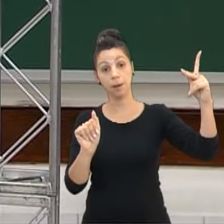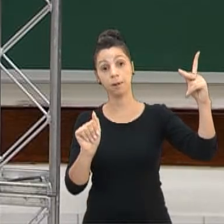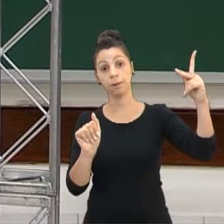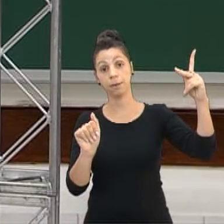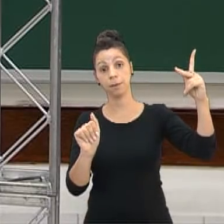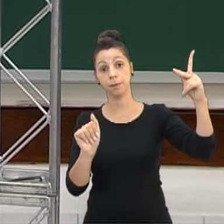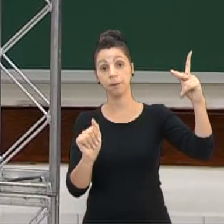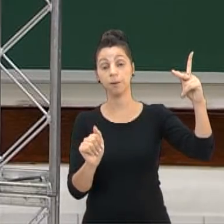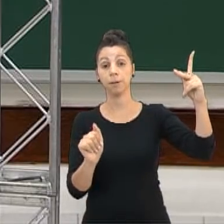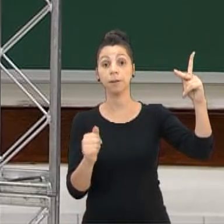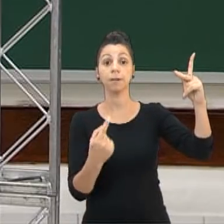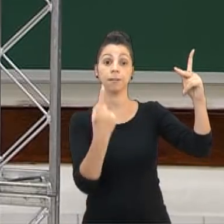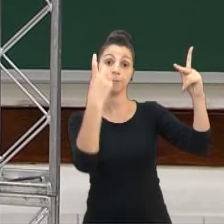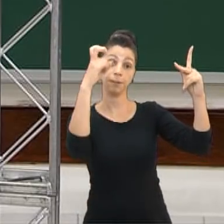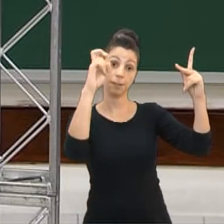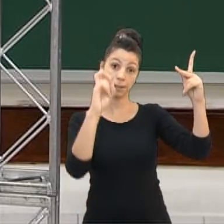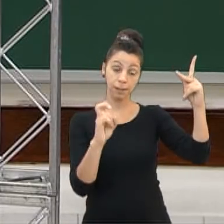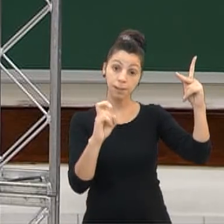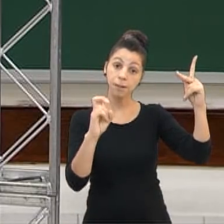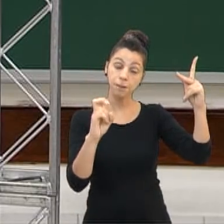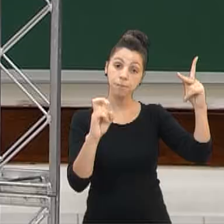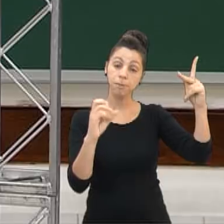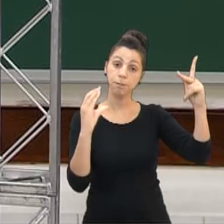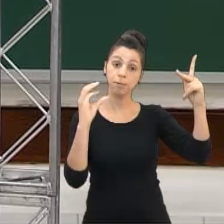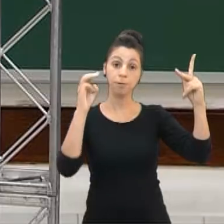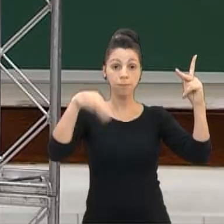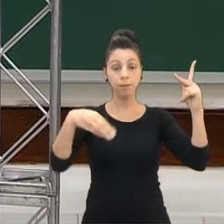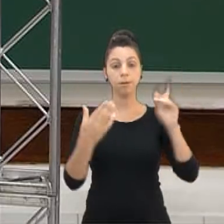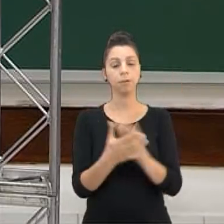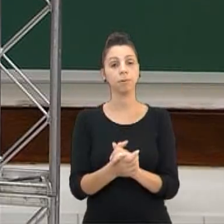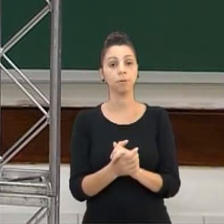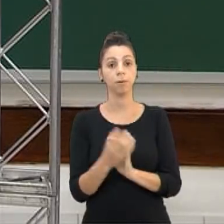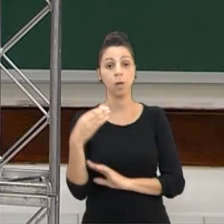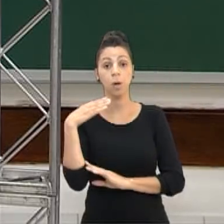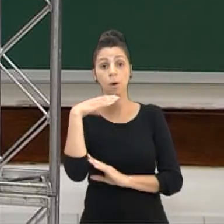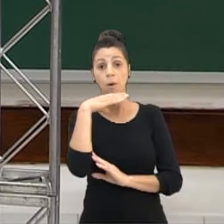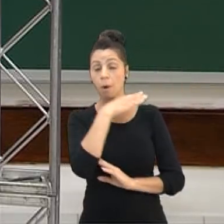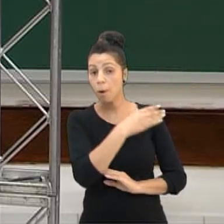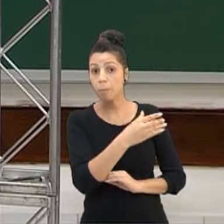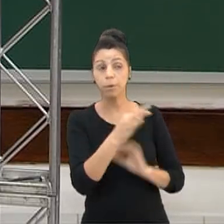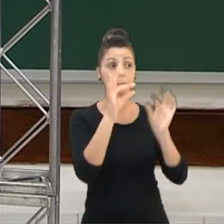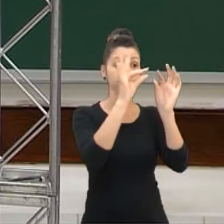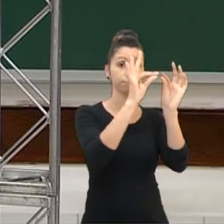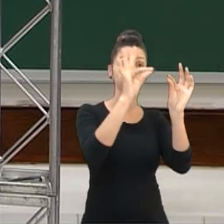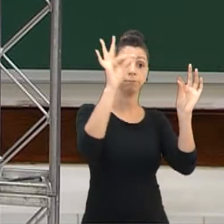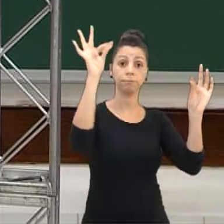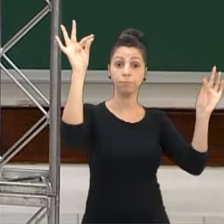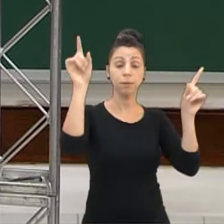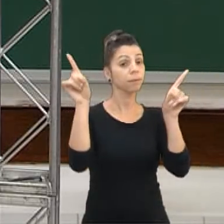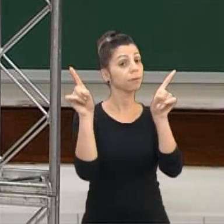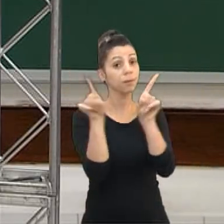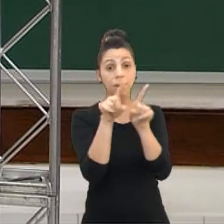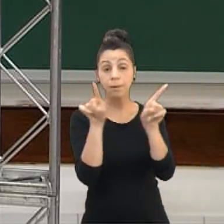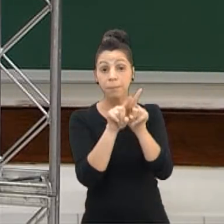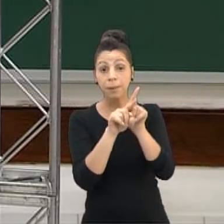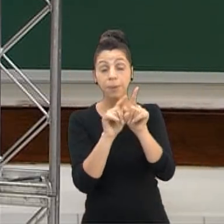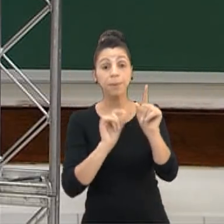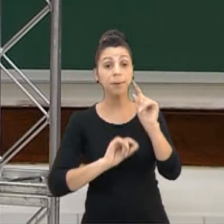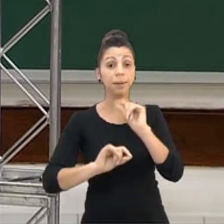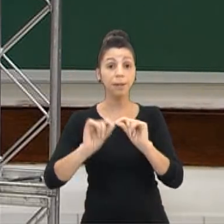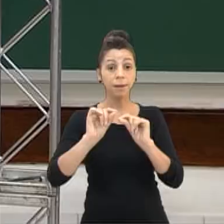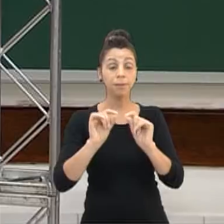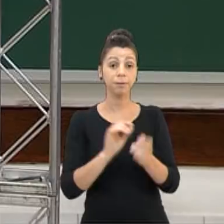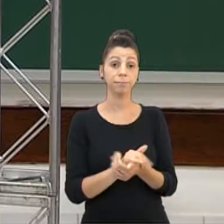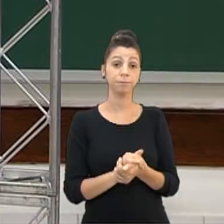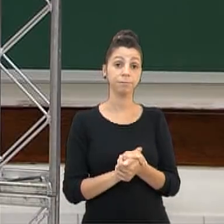segmento AP vale 15 centímetros, obviamente, o outro deverá valer quanto? Se